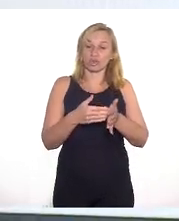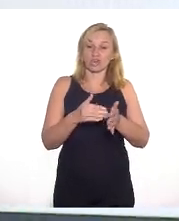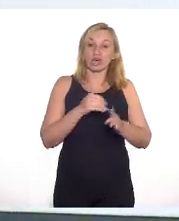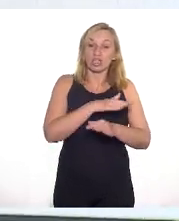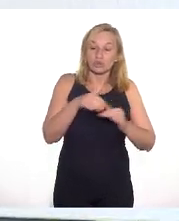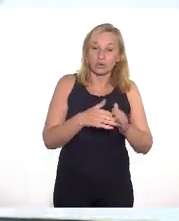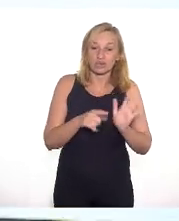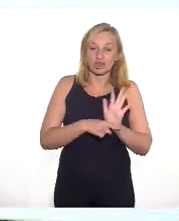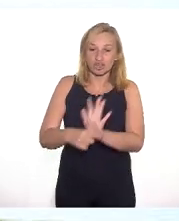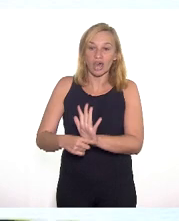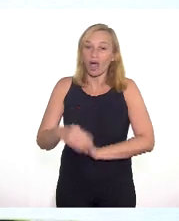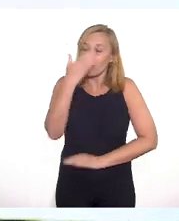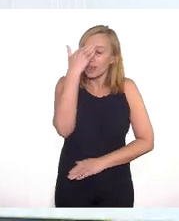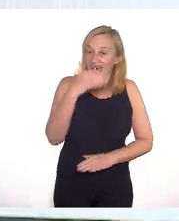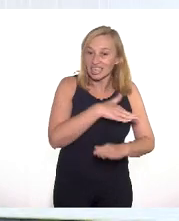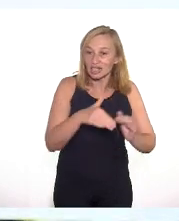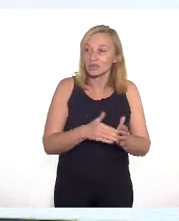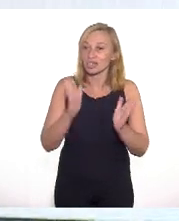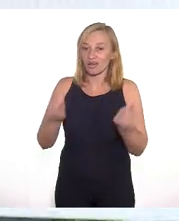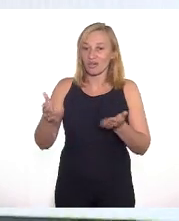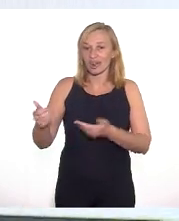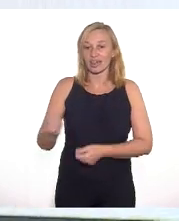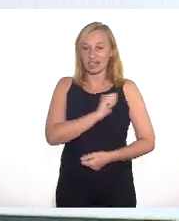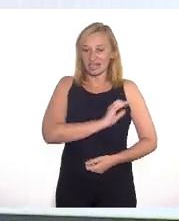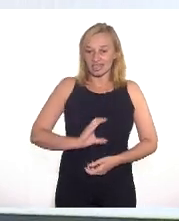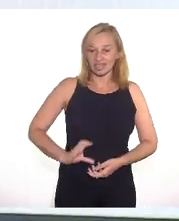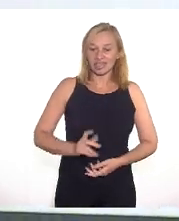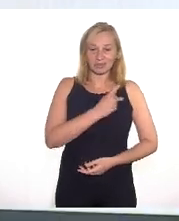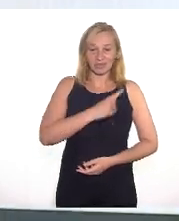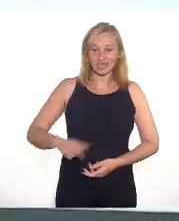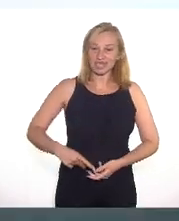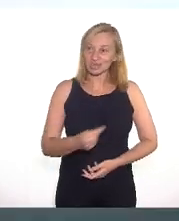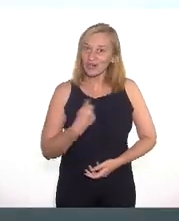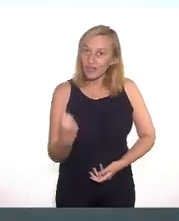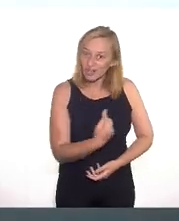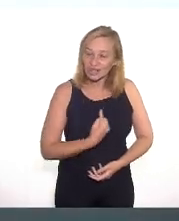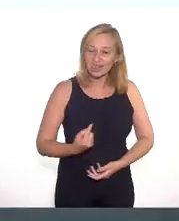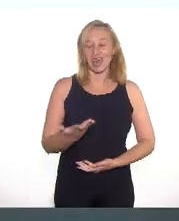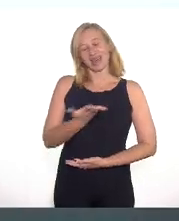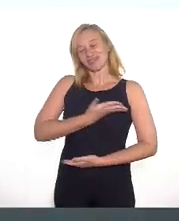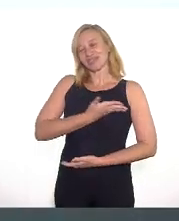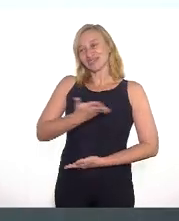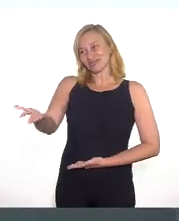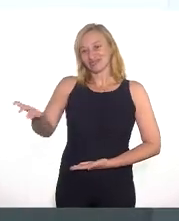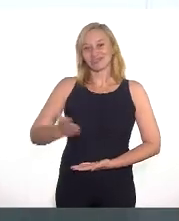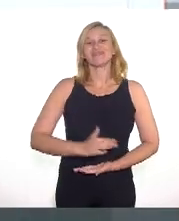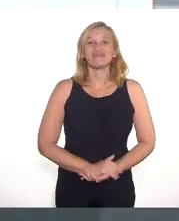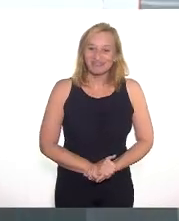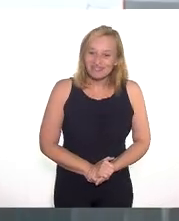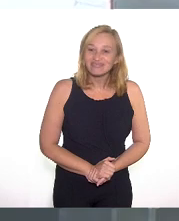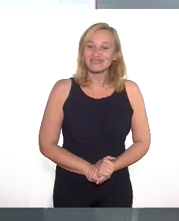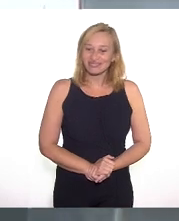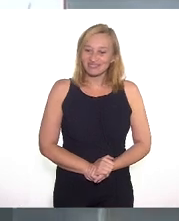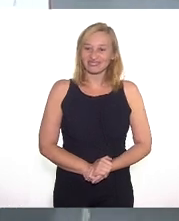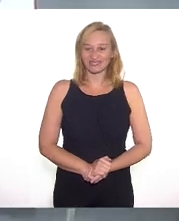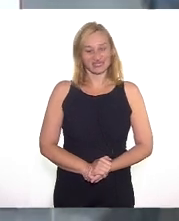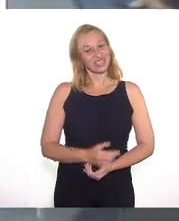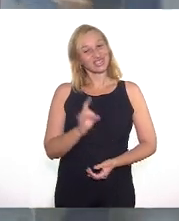obrigado a todos. Queria chamar o nosso presidente André Siciliano aqui, meu grande parceiro. Você vai subir aí.